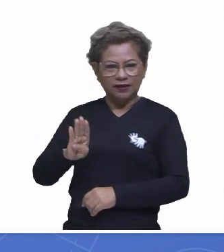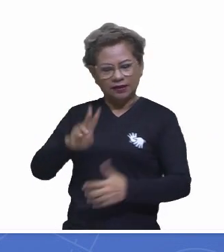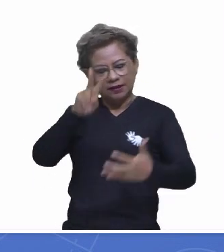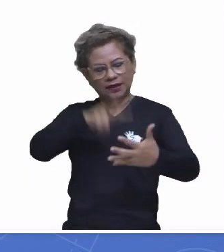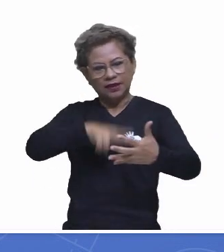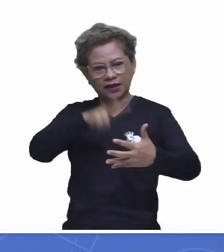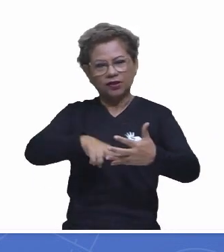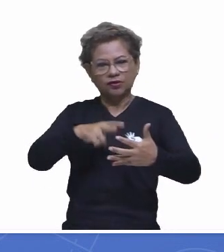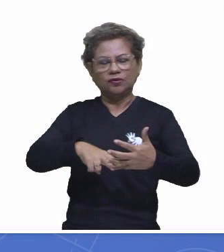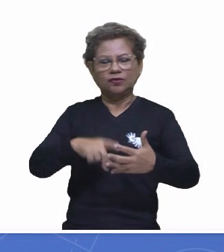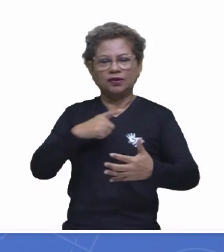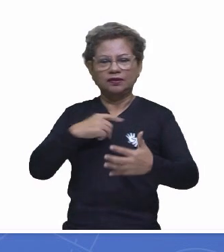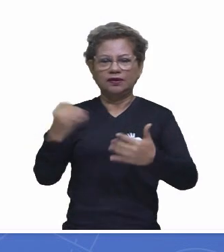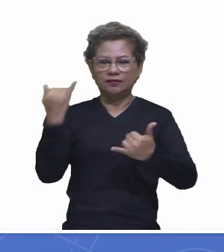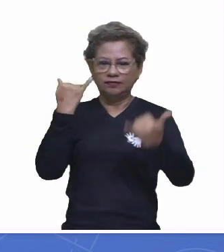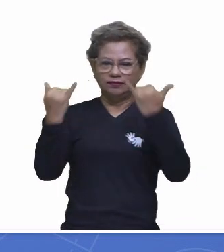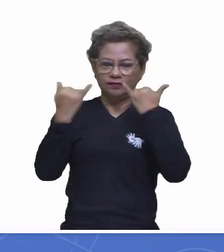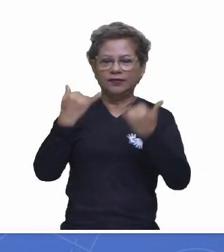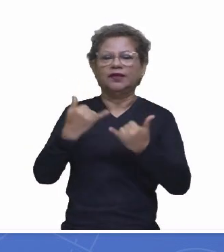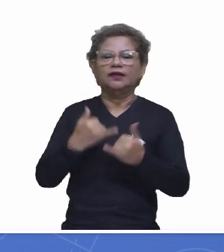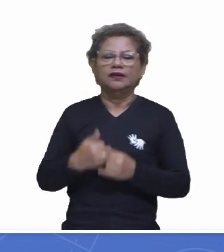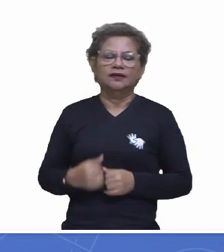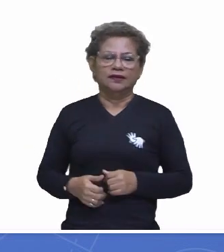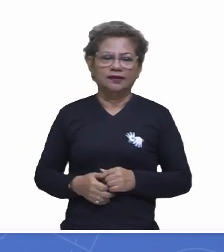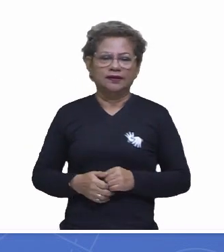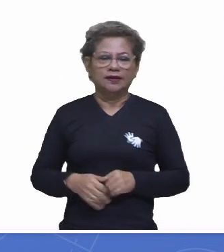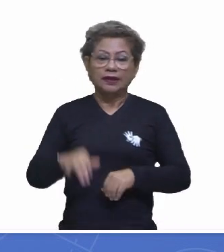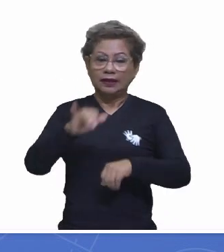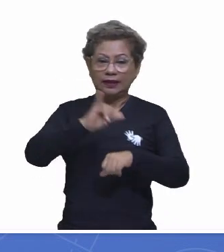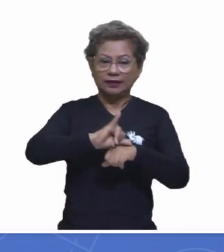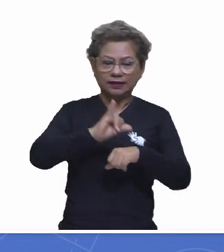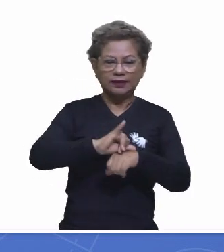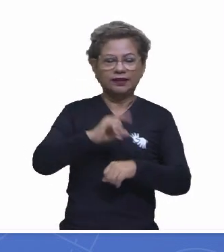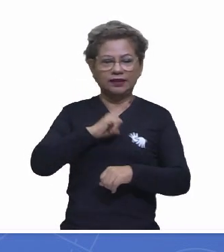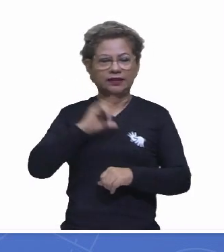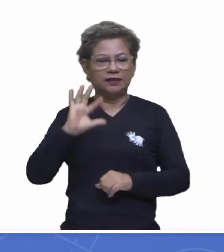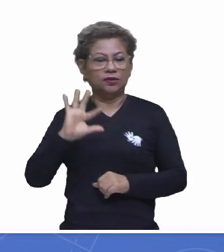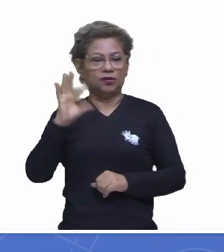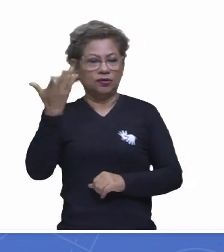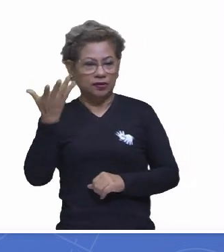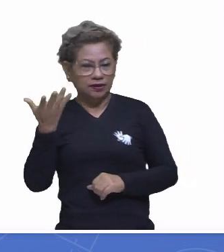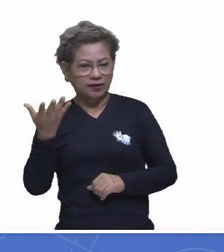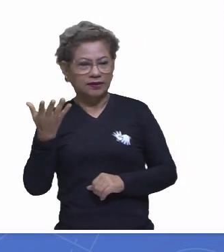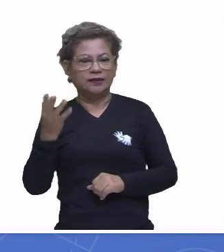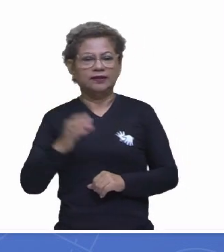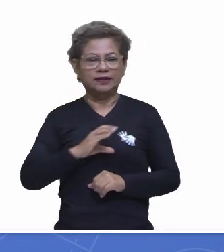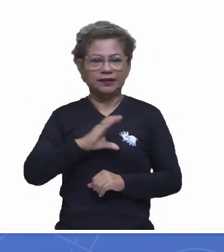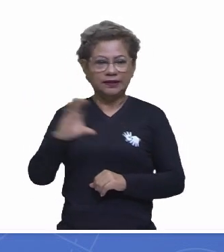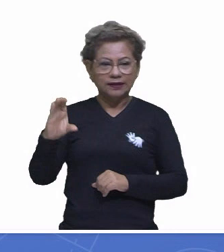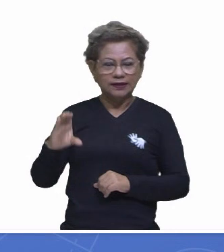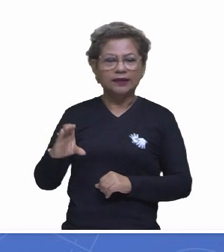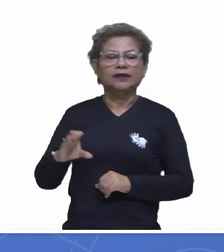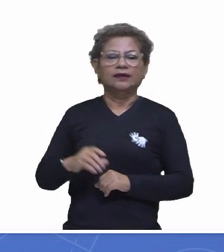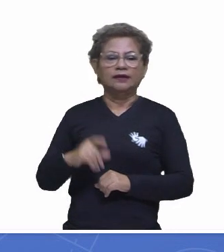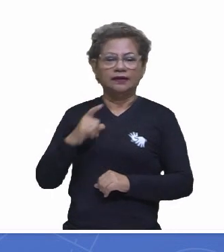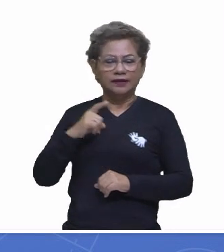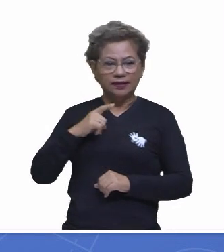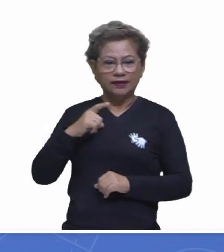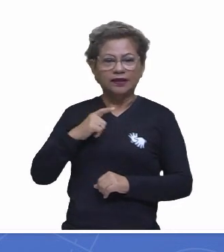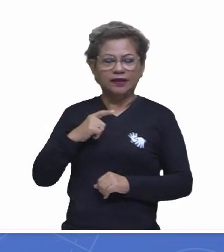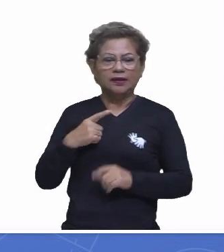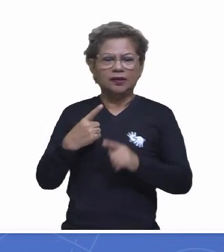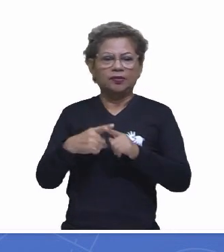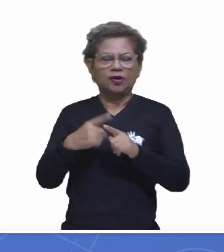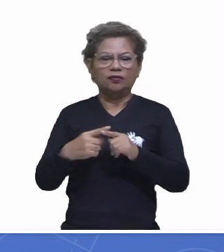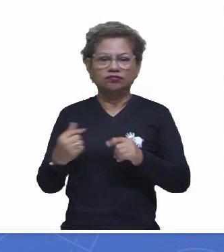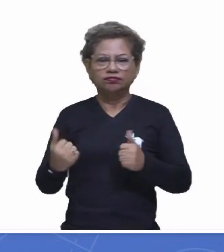notícias relativas à cidade. C, expositivo e injuntivo, pois o enunciador fala de seus